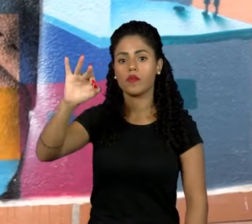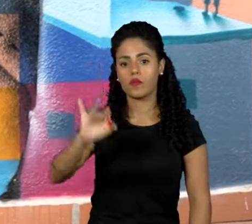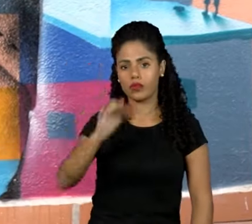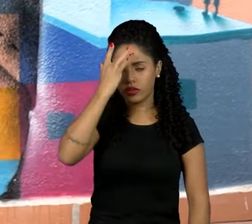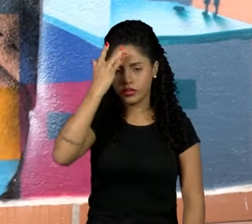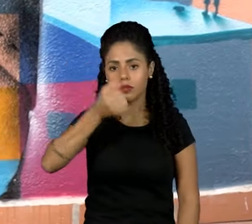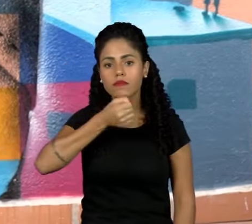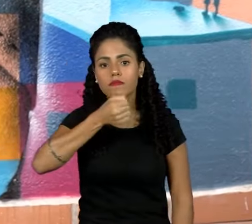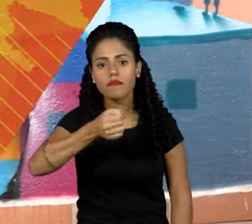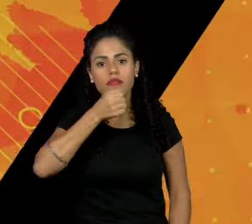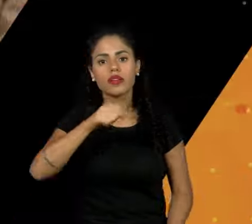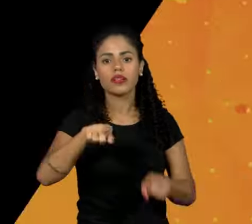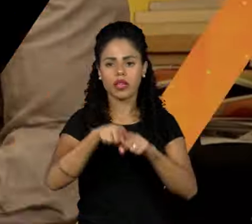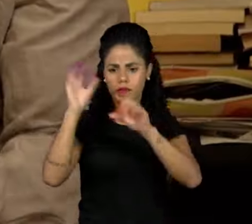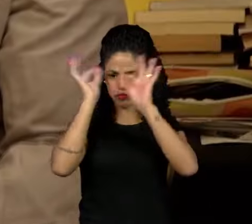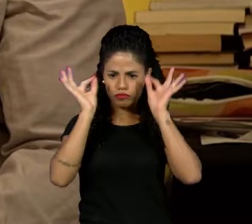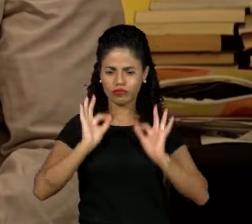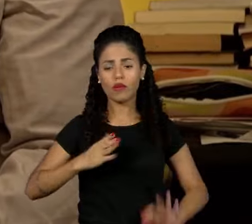têm rituais de beleza.